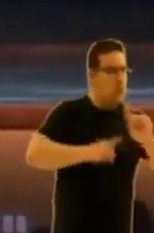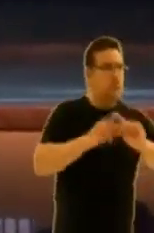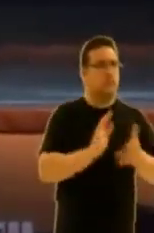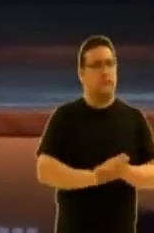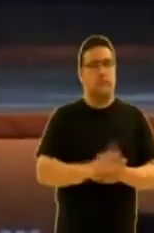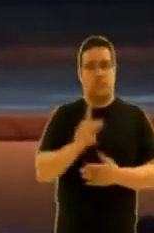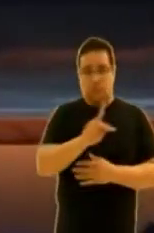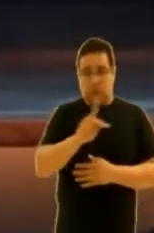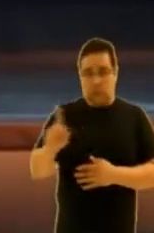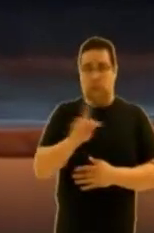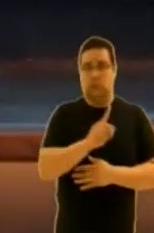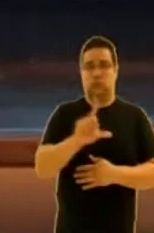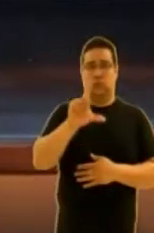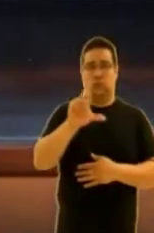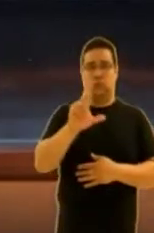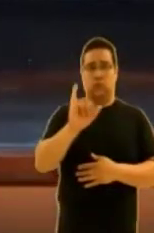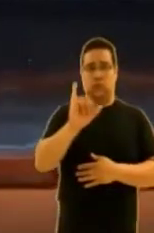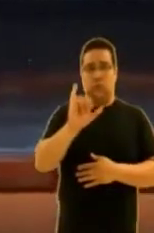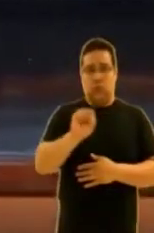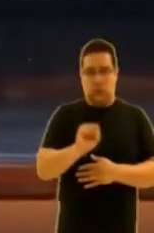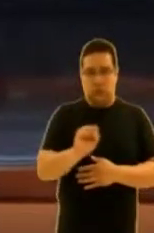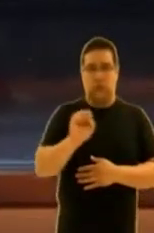favor.